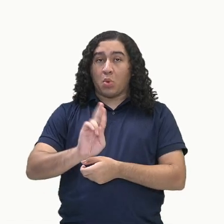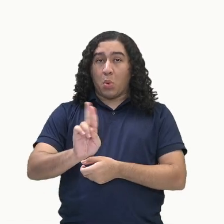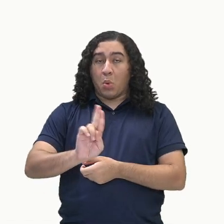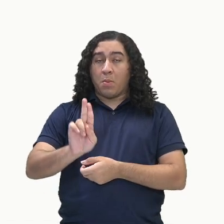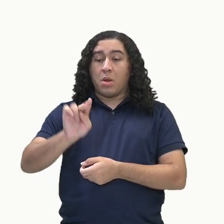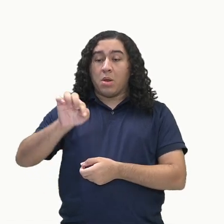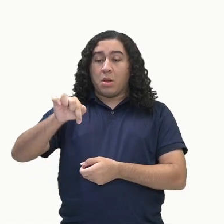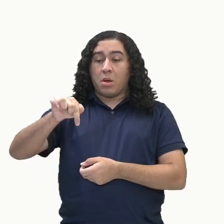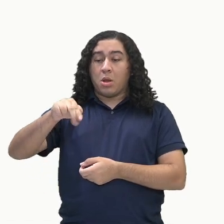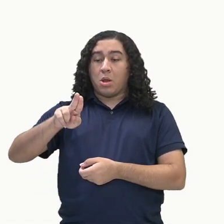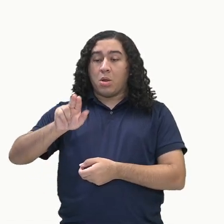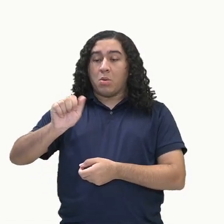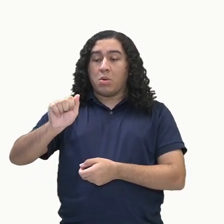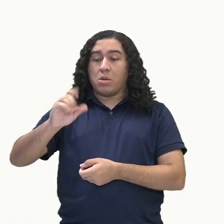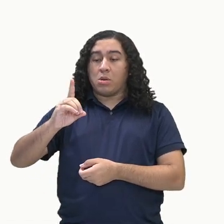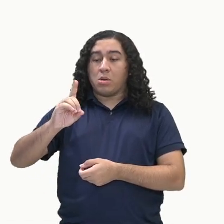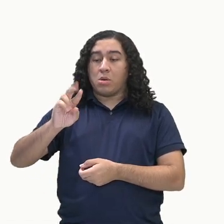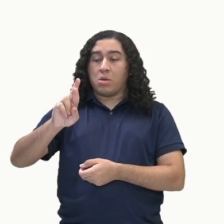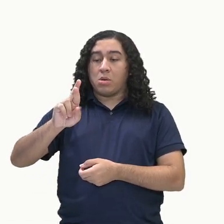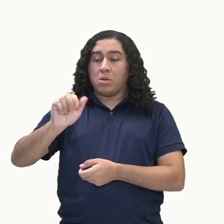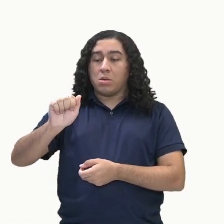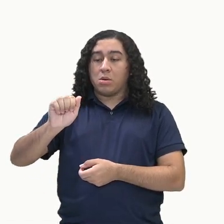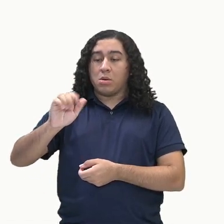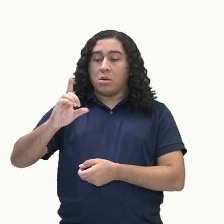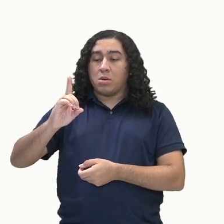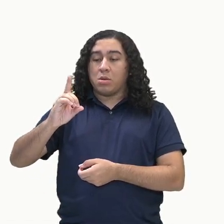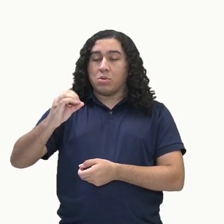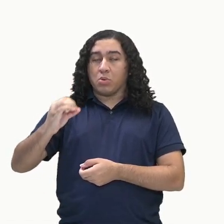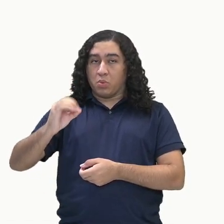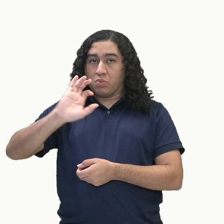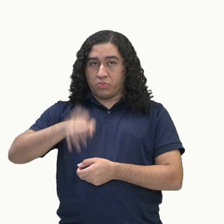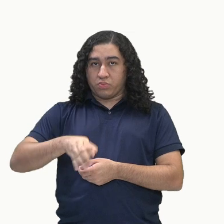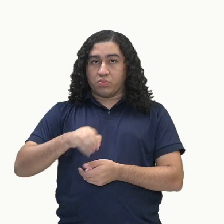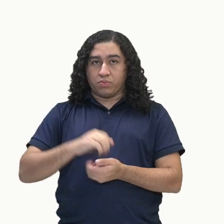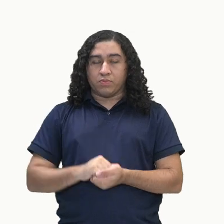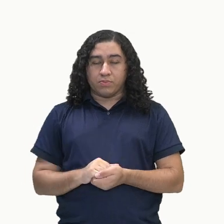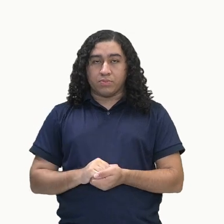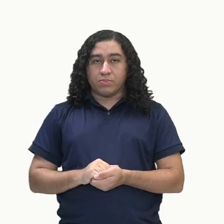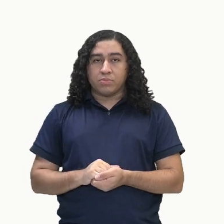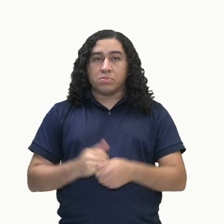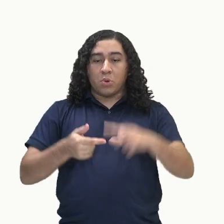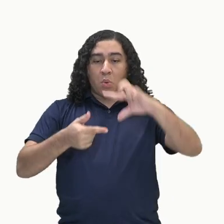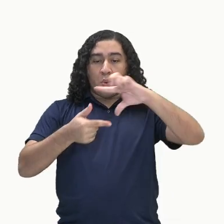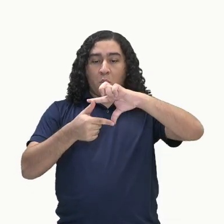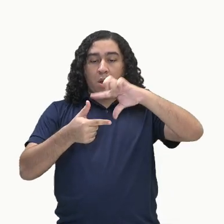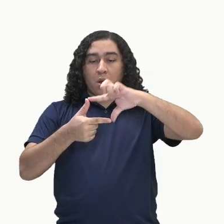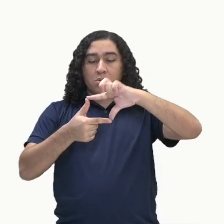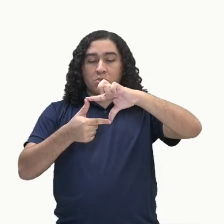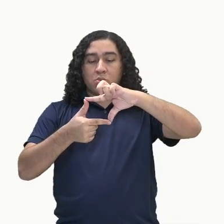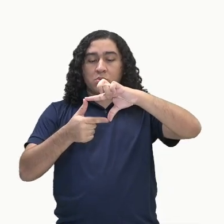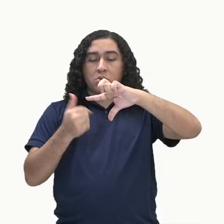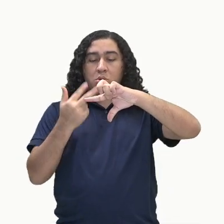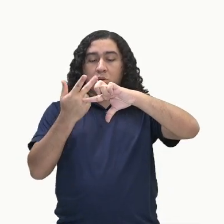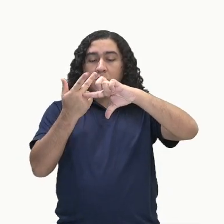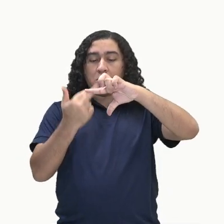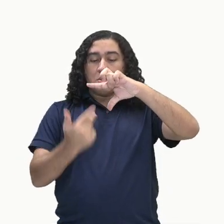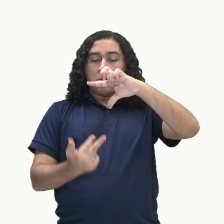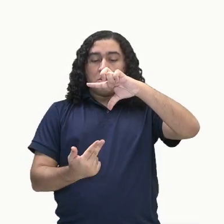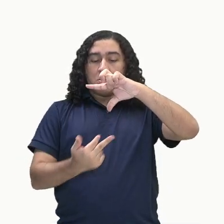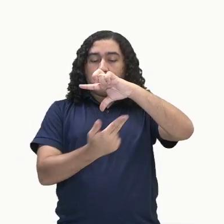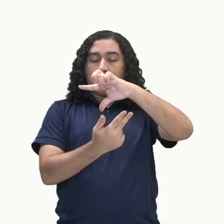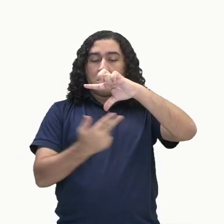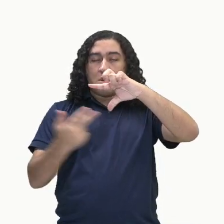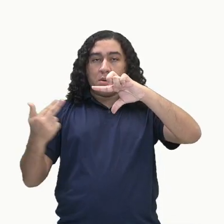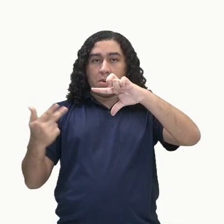quadrado. Quadrado é o único quadrilátero que possui os 4 lados e os 4 ângulos iguais.